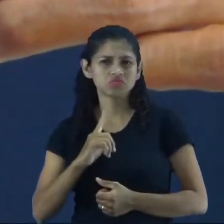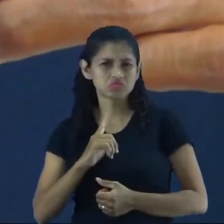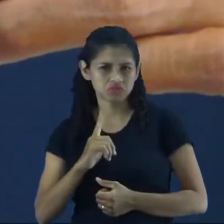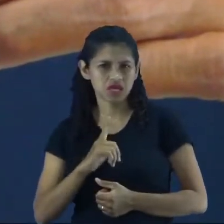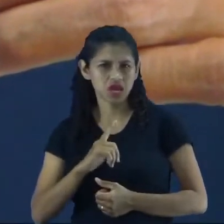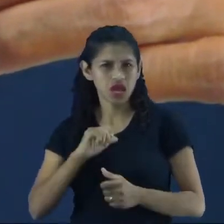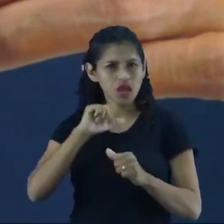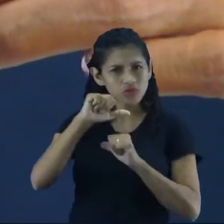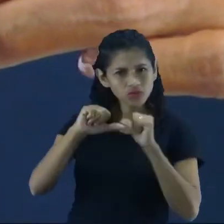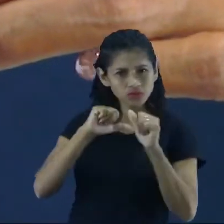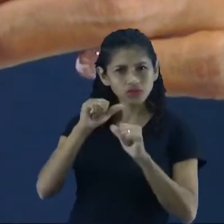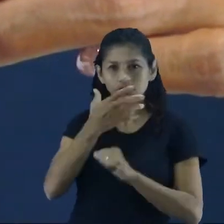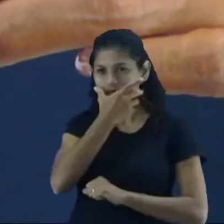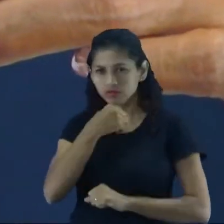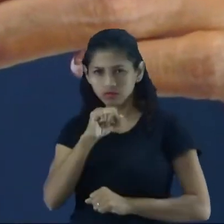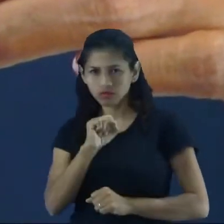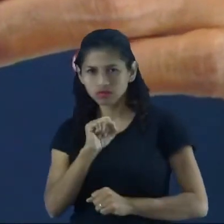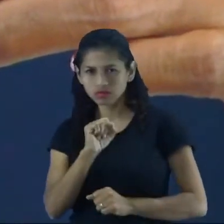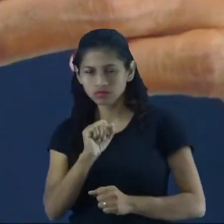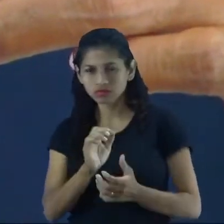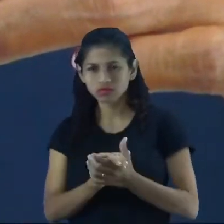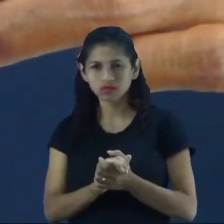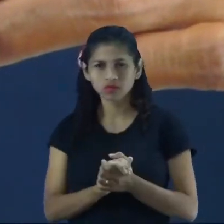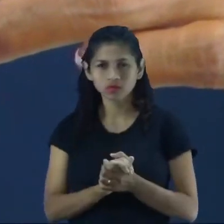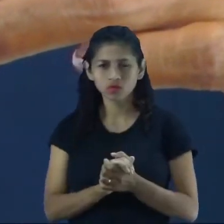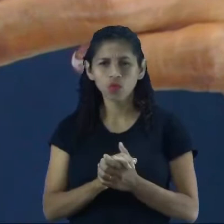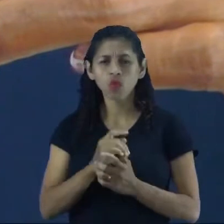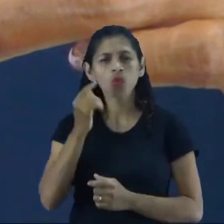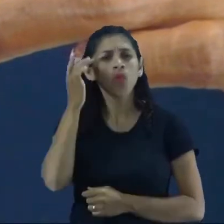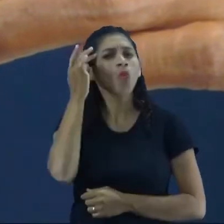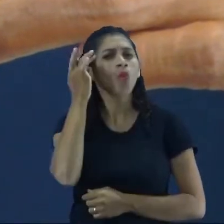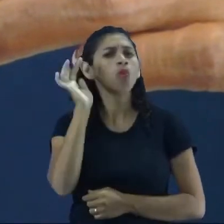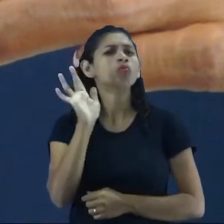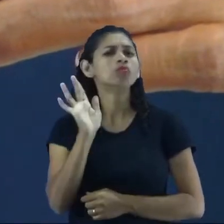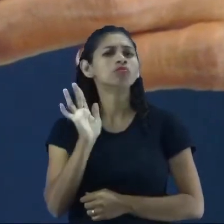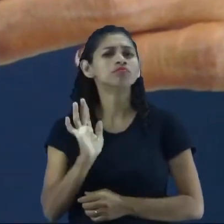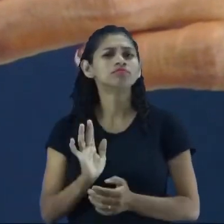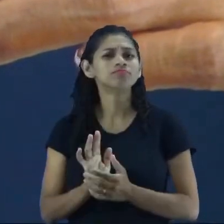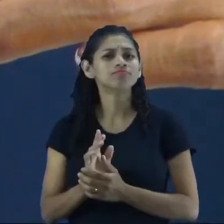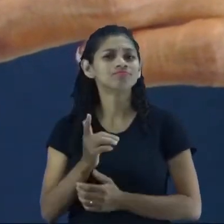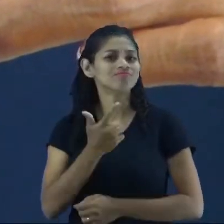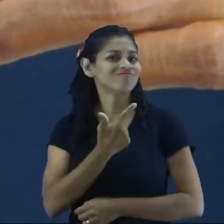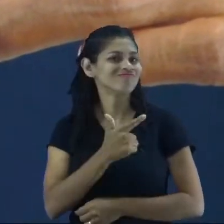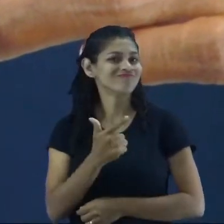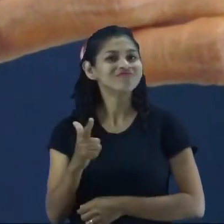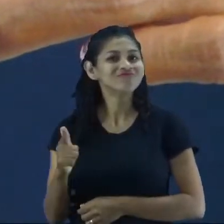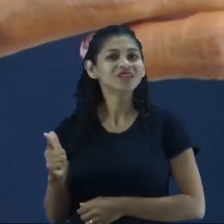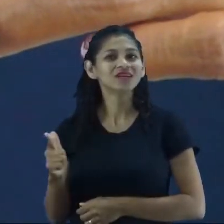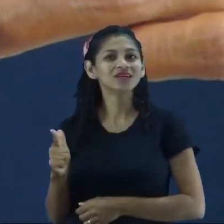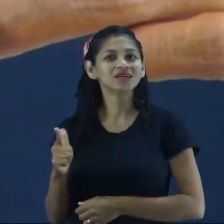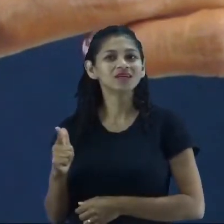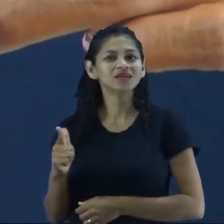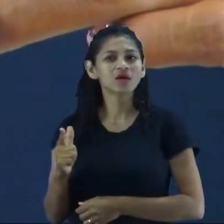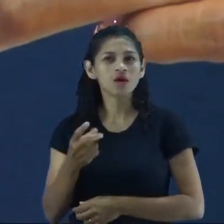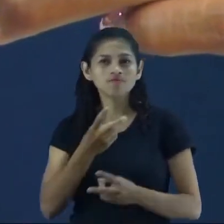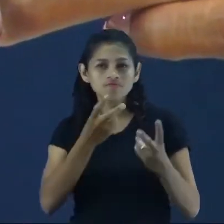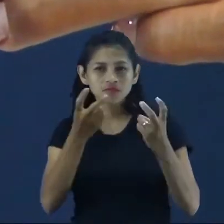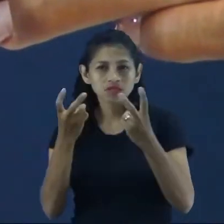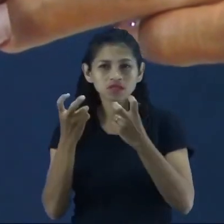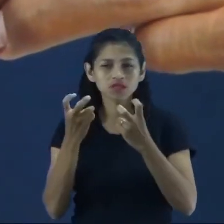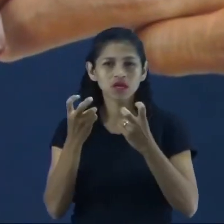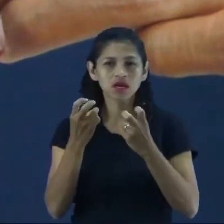humana aqui? O que vocês acham? Não tem nenhuma, né? Pelo que a gente percebe, aqui só tem